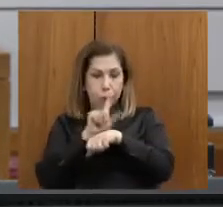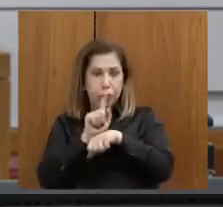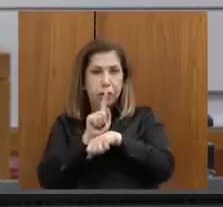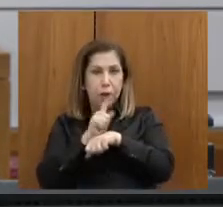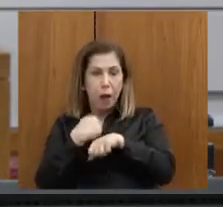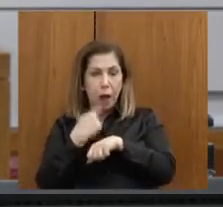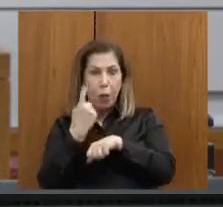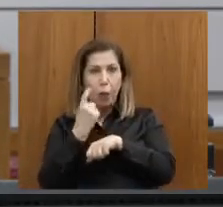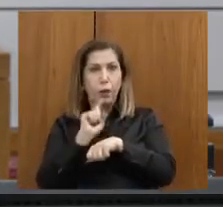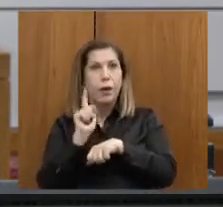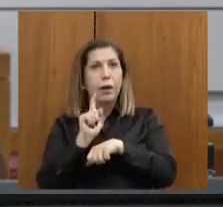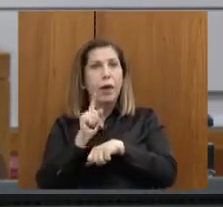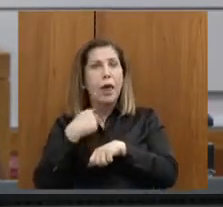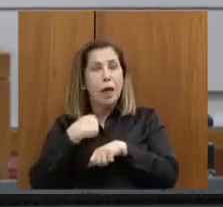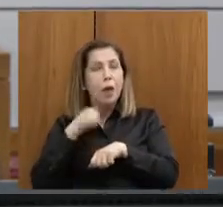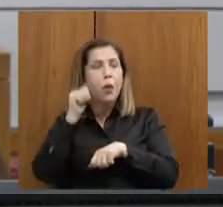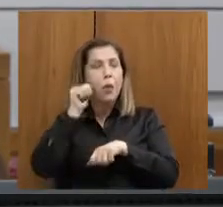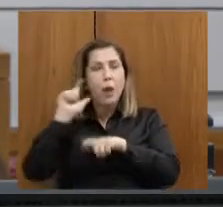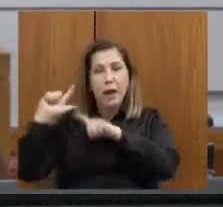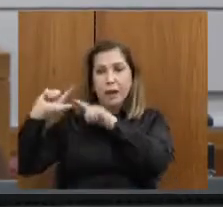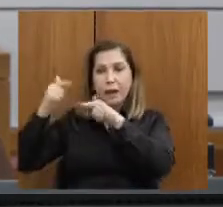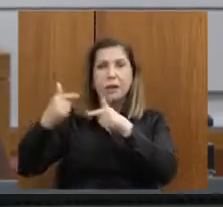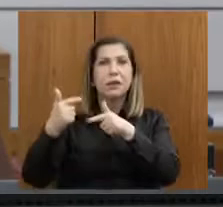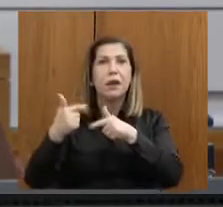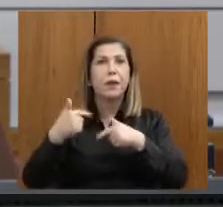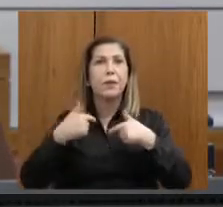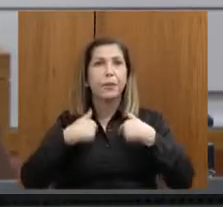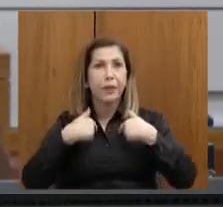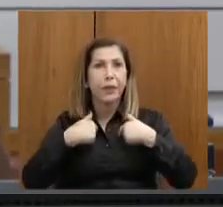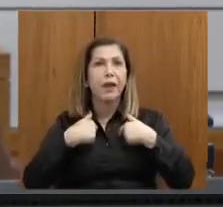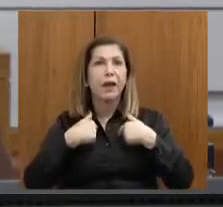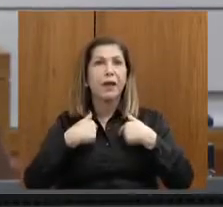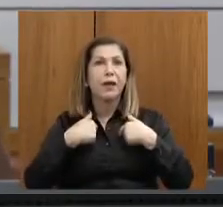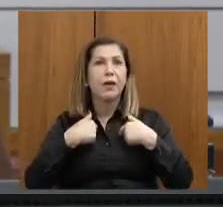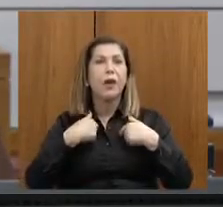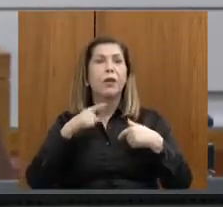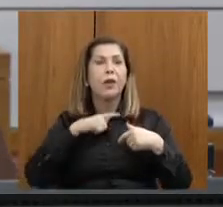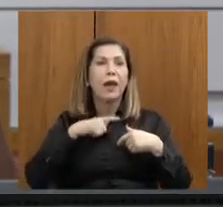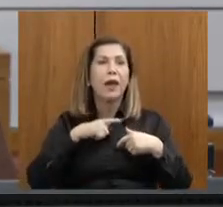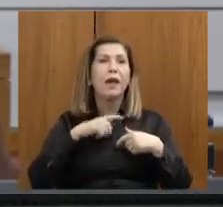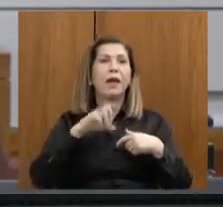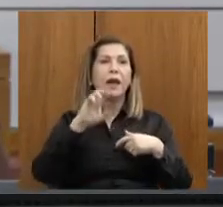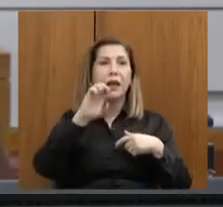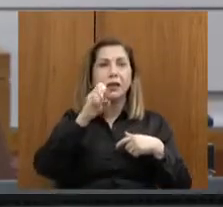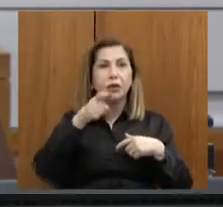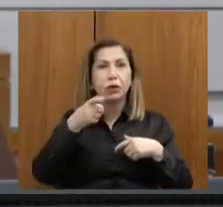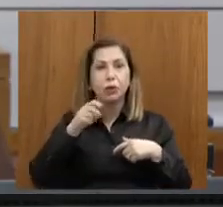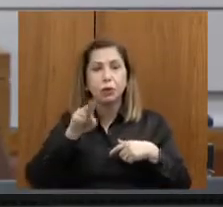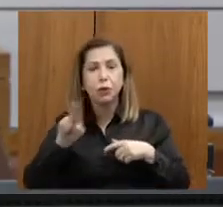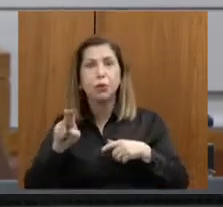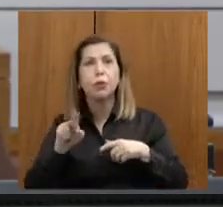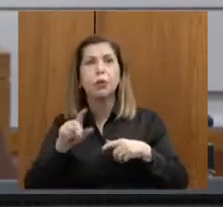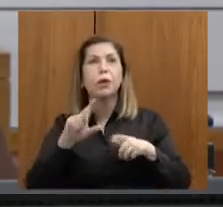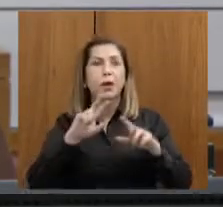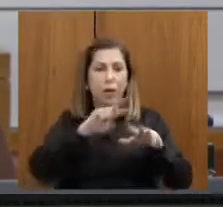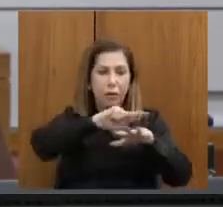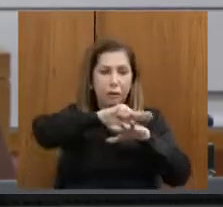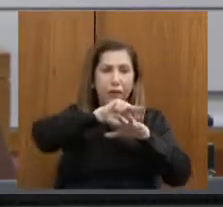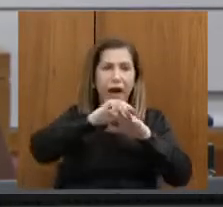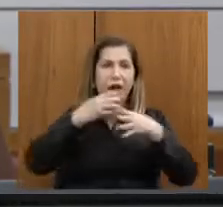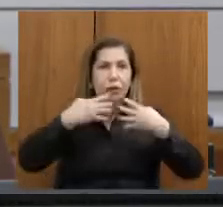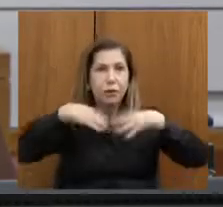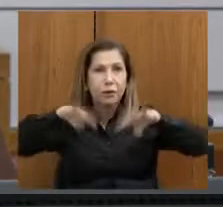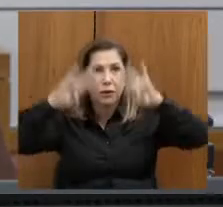felizmente eu não estou porque eu sou uma mulher de tradição Então eu tenho Vila e eu tenho Exu eu tenho Zap eu tenho cara moço se